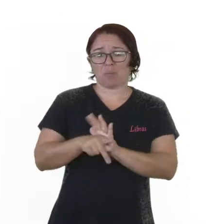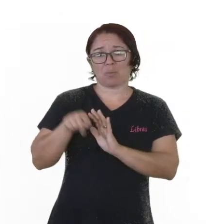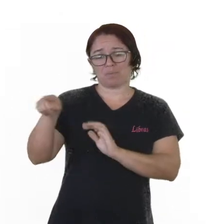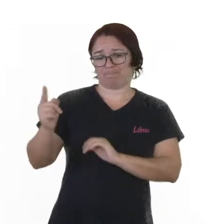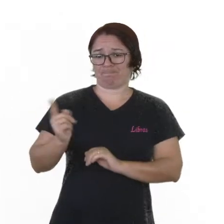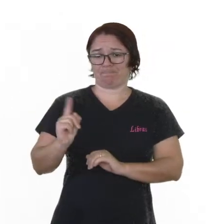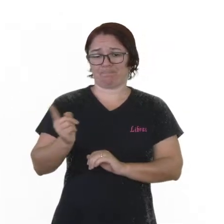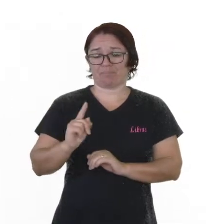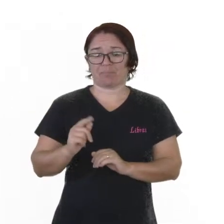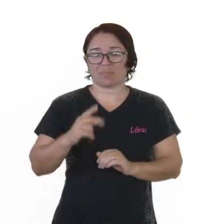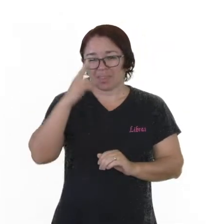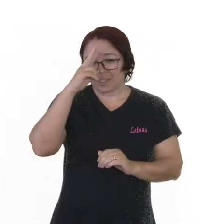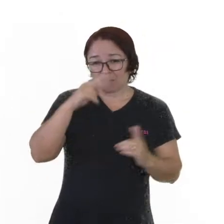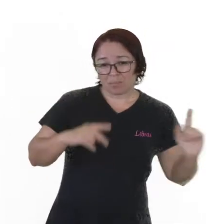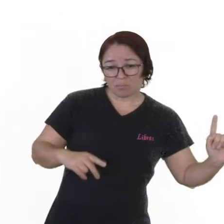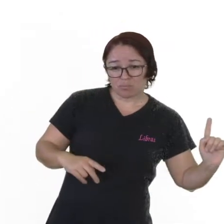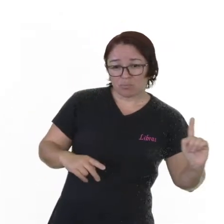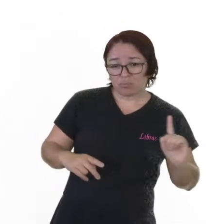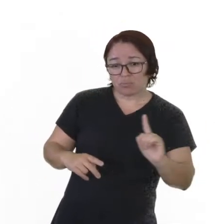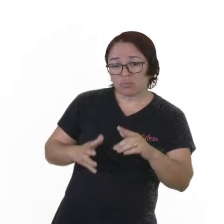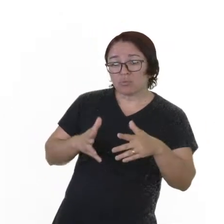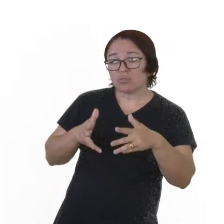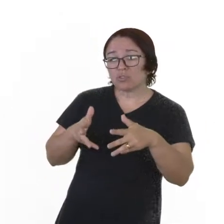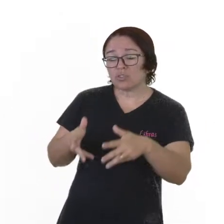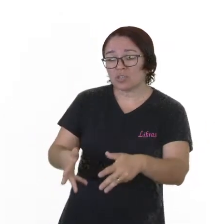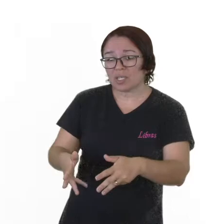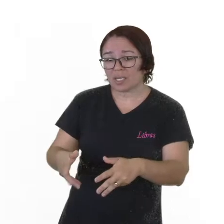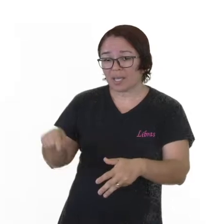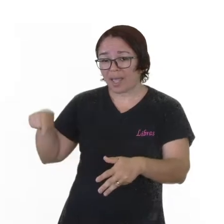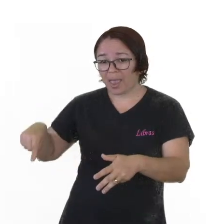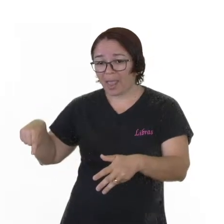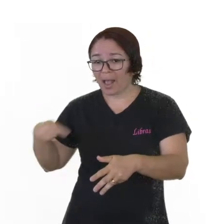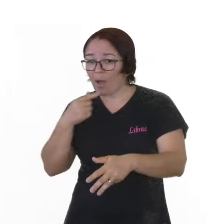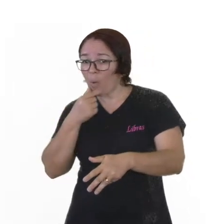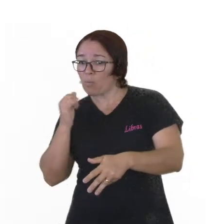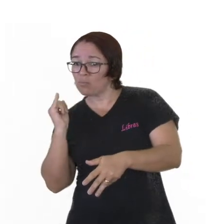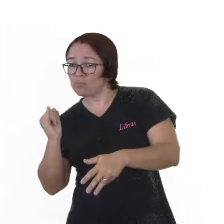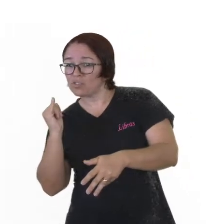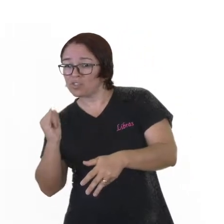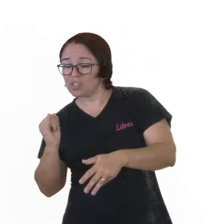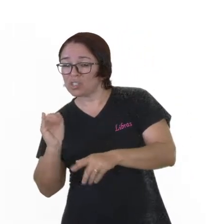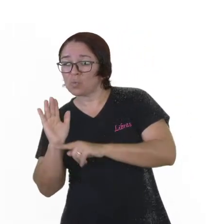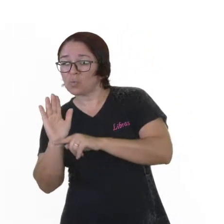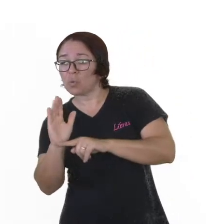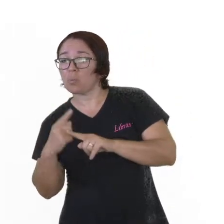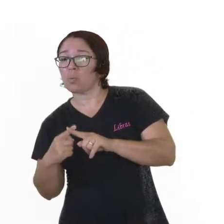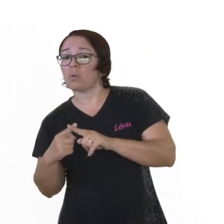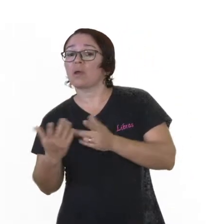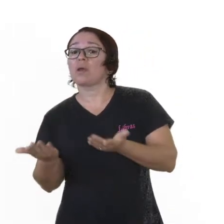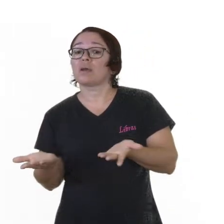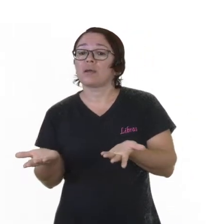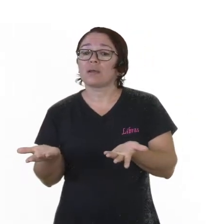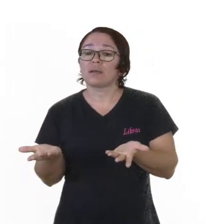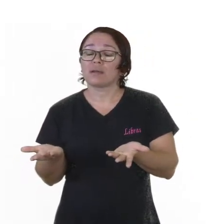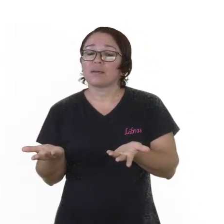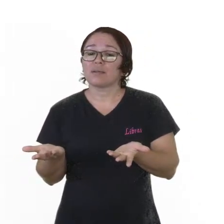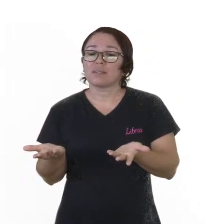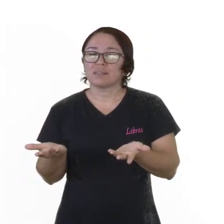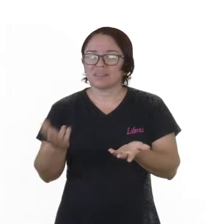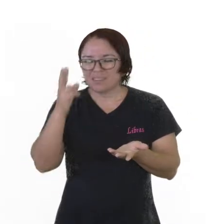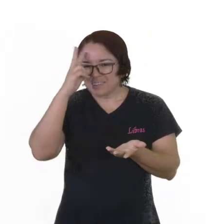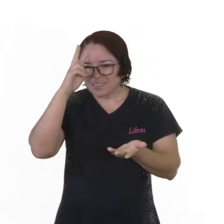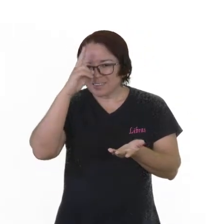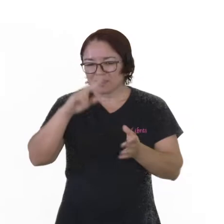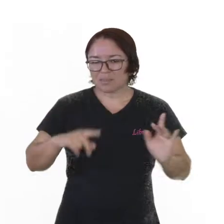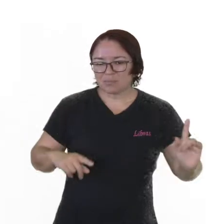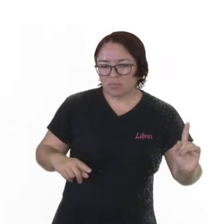Quando o dono do carro chega, qual a explicação do homem por ter trocado o pneu? Depois que ele chegou